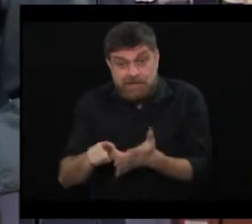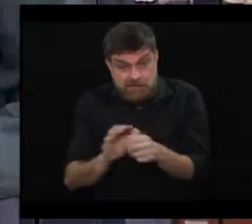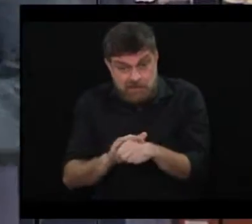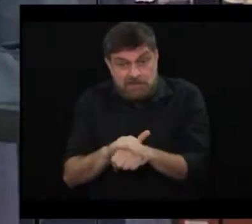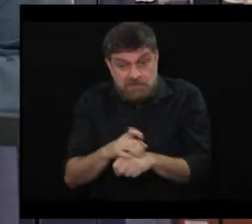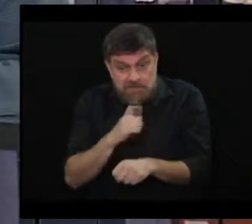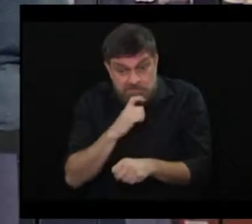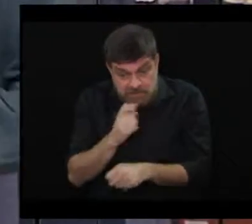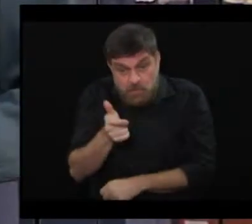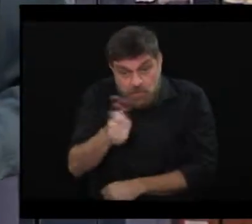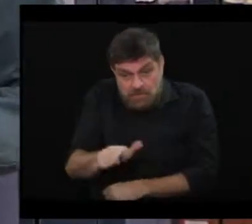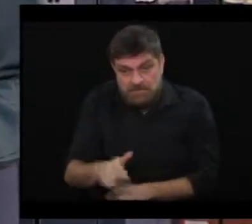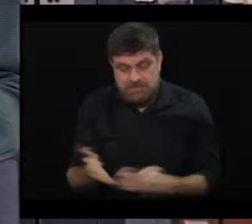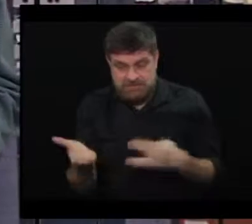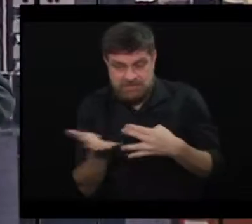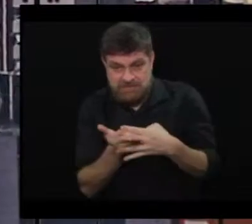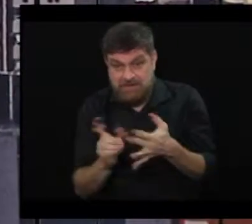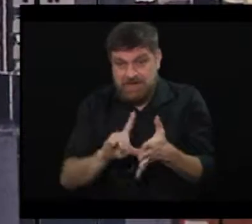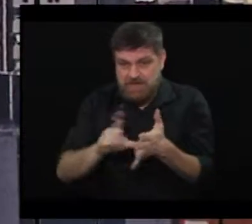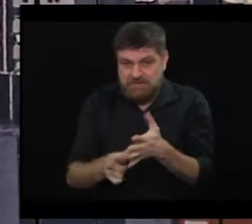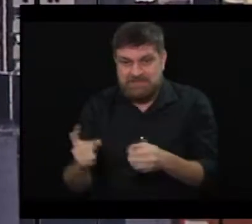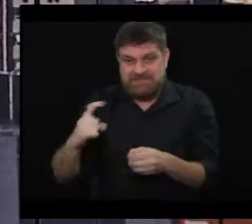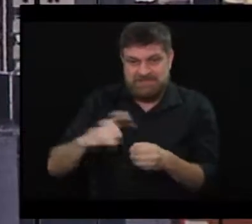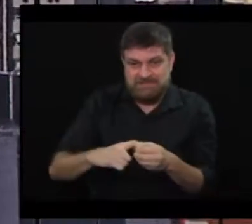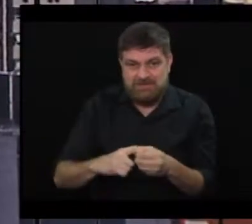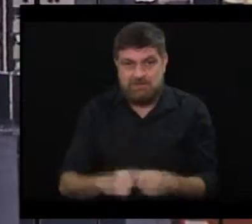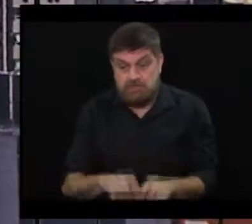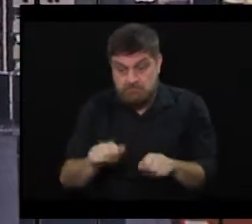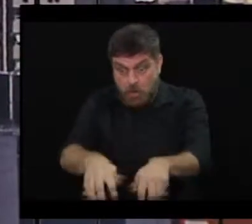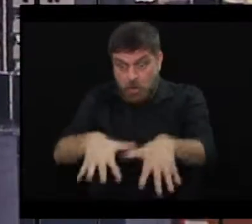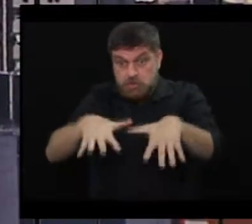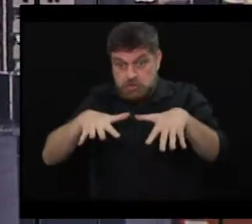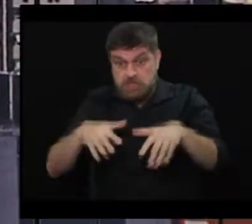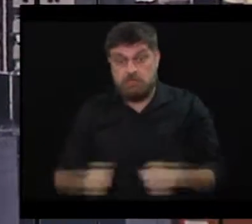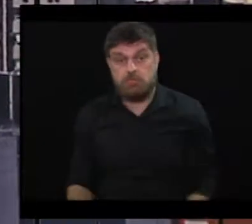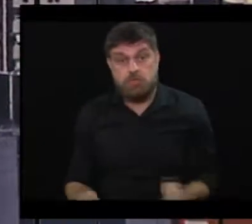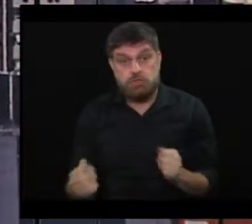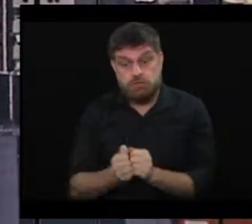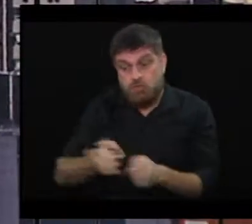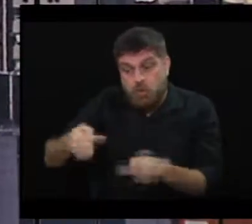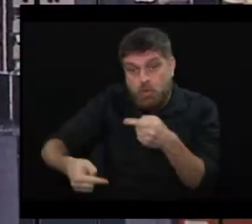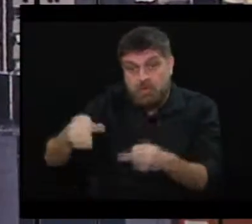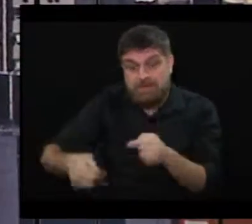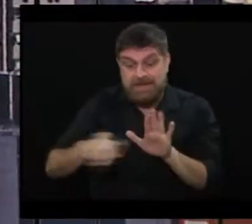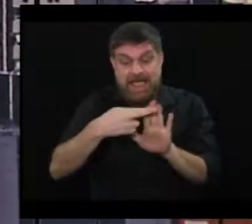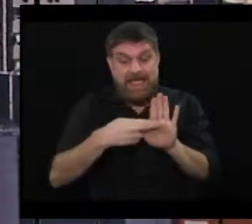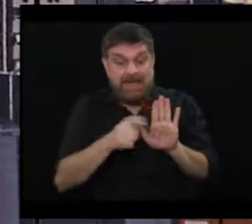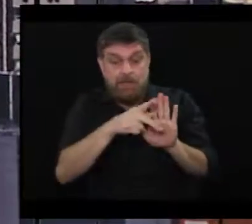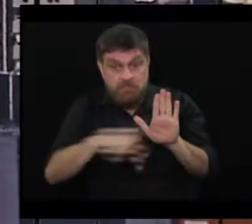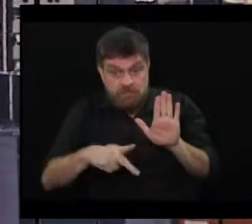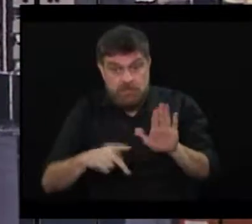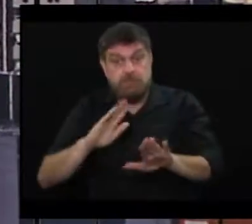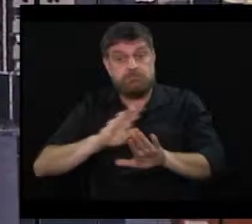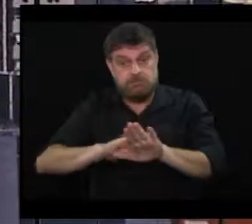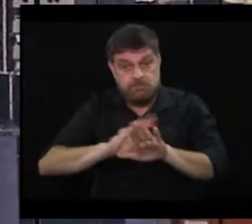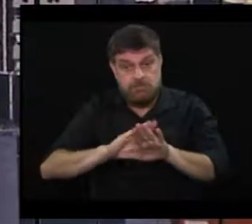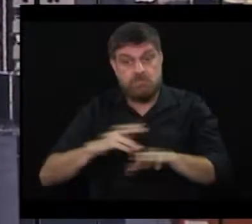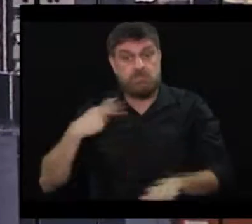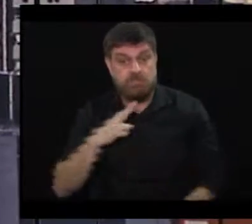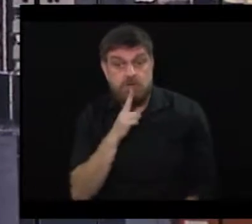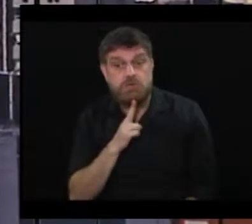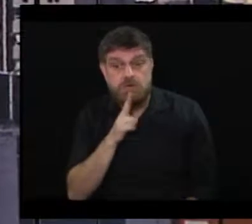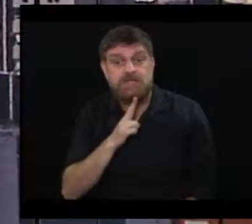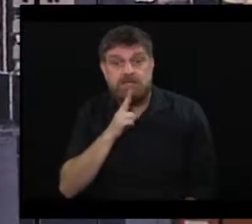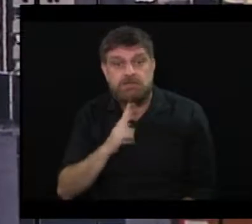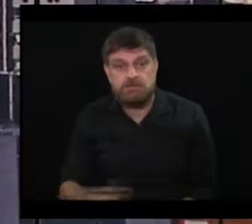noite. Rápido intervalo e na volta, audiência pública com o debate da Previdência promovido pelo vereador Nelson